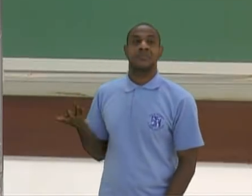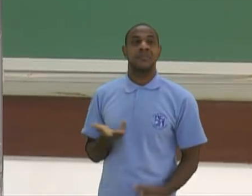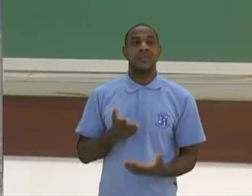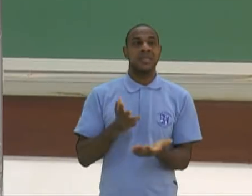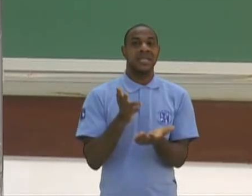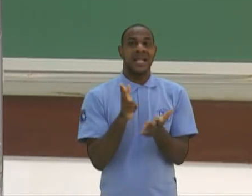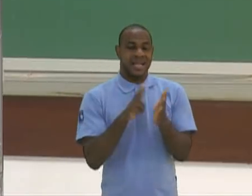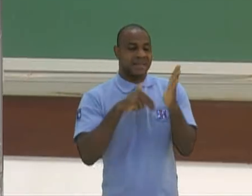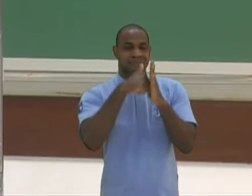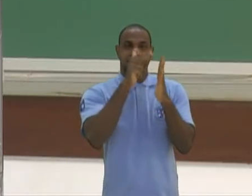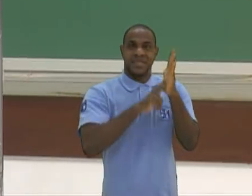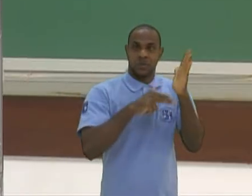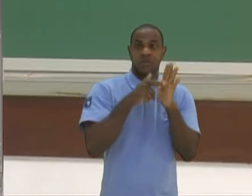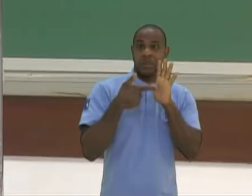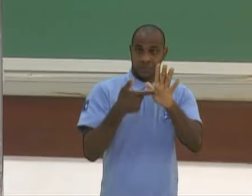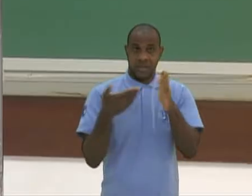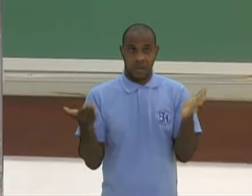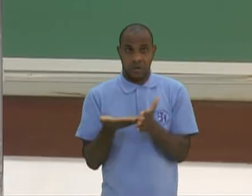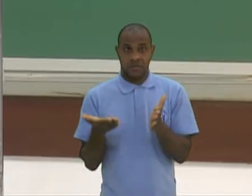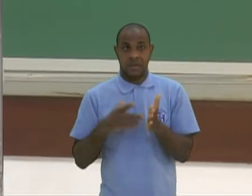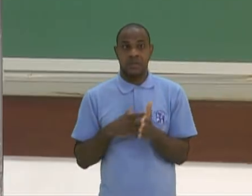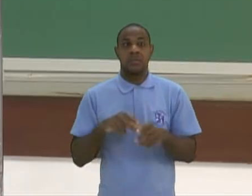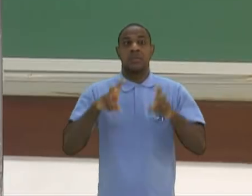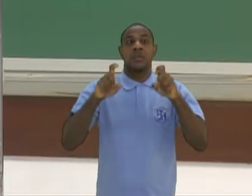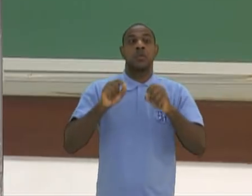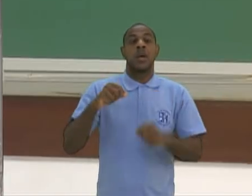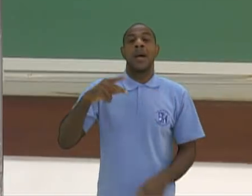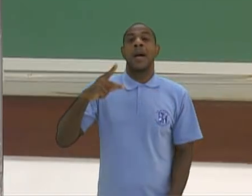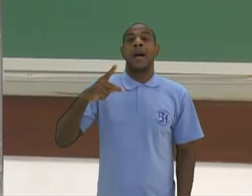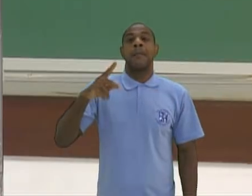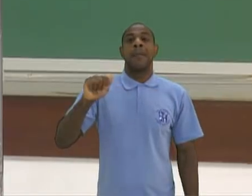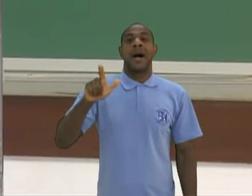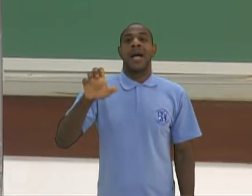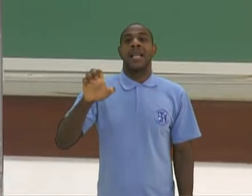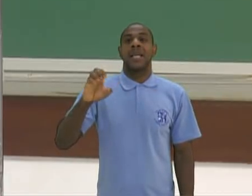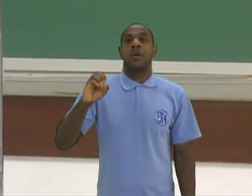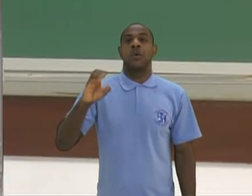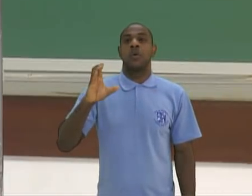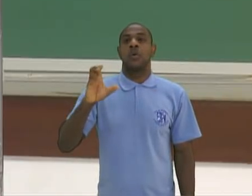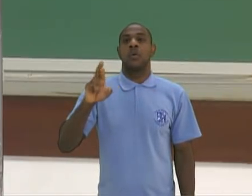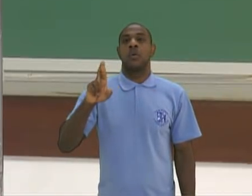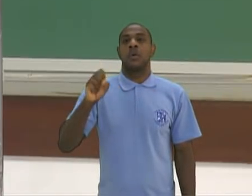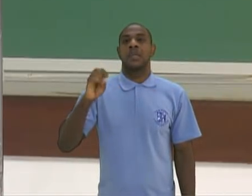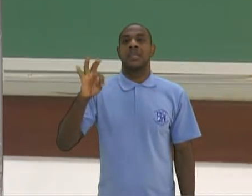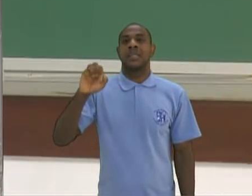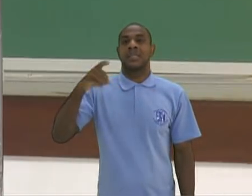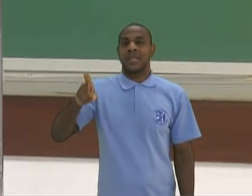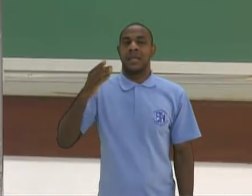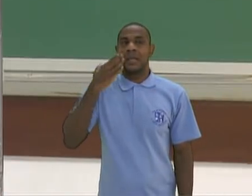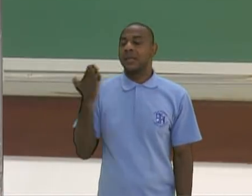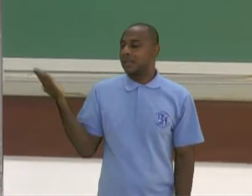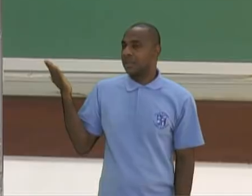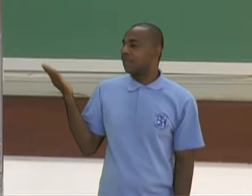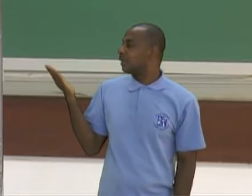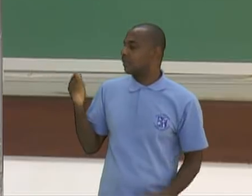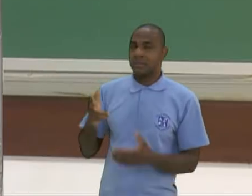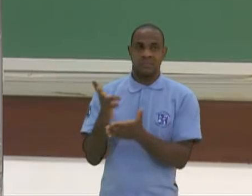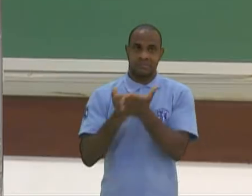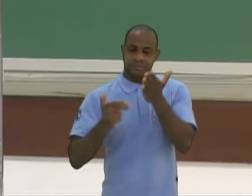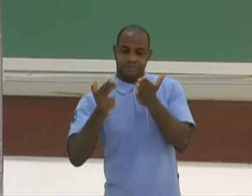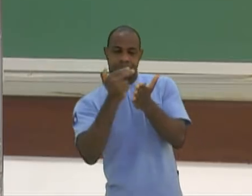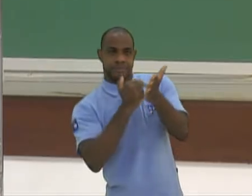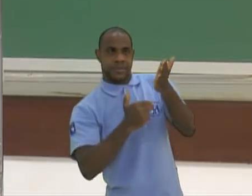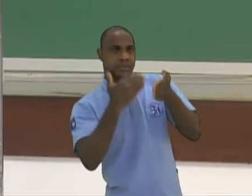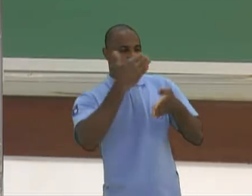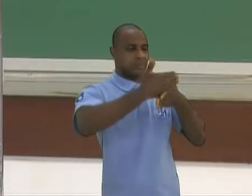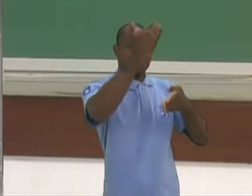dessas pinturas que eu vou mostrar para vocês, nós usamos o termo de paleocristã, ou paleocristianismo, as primeiras obras, normalmente afrescos, pinturas